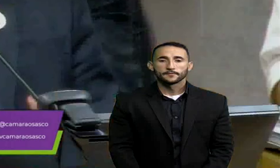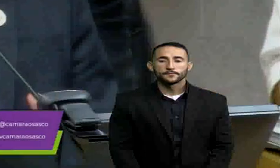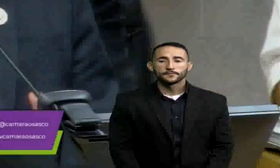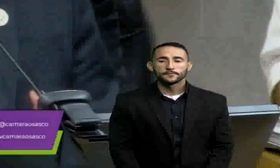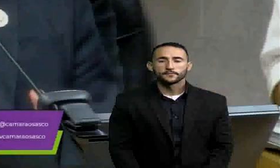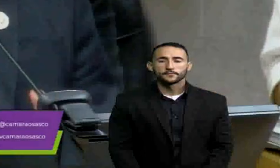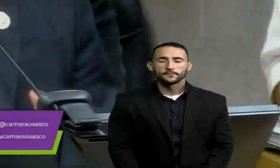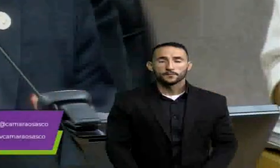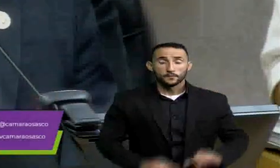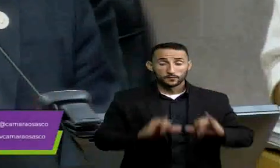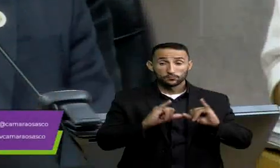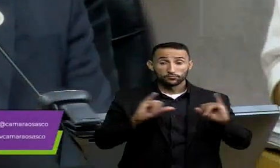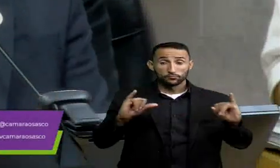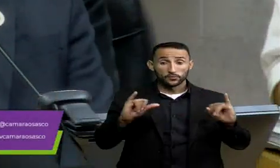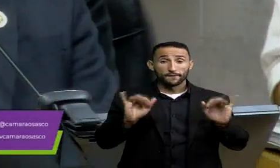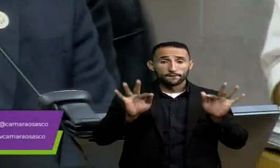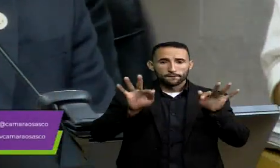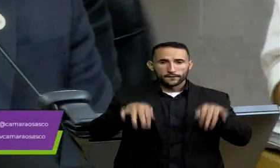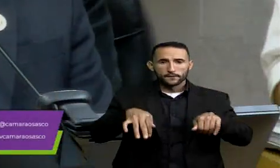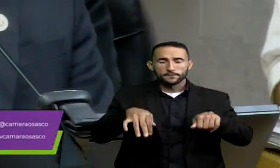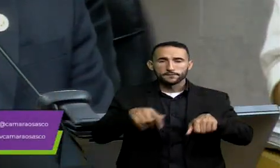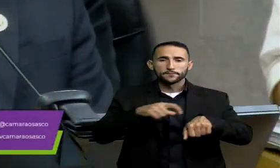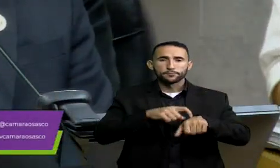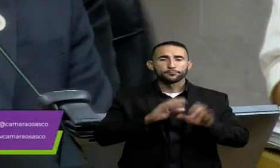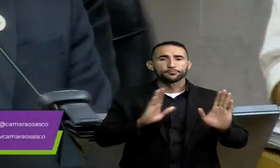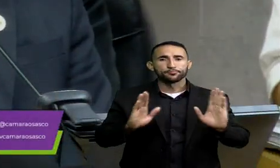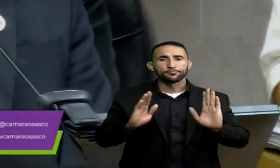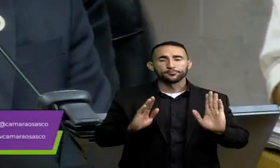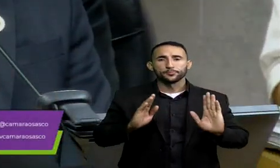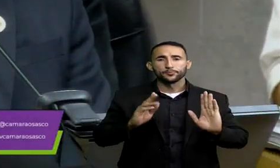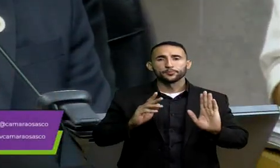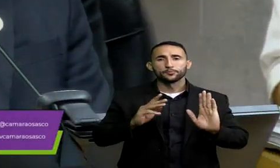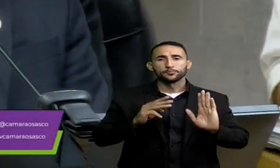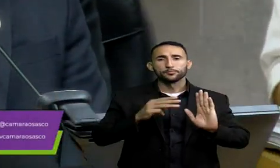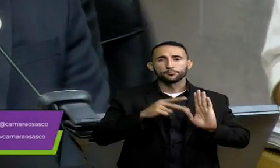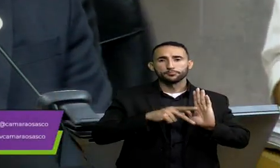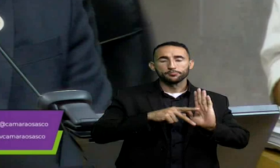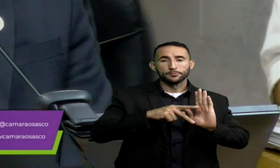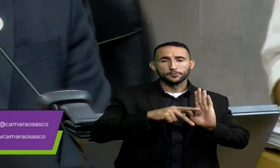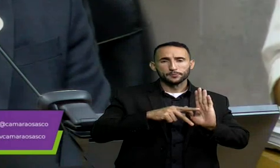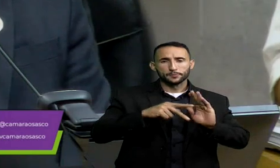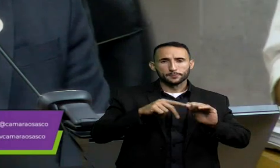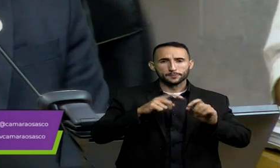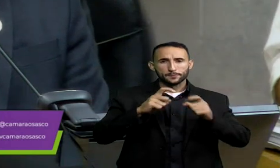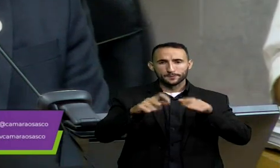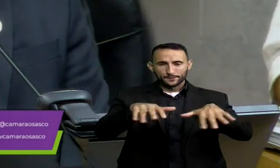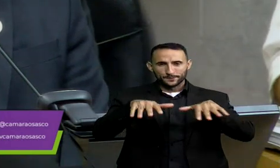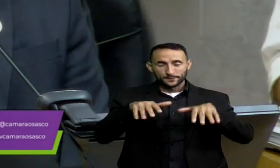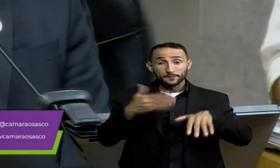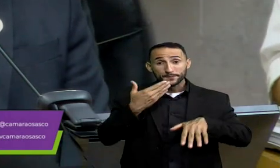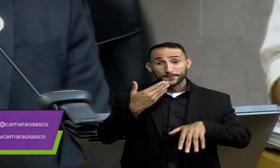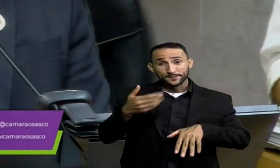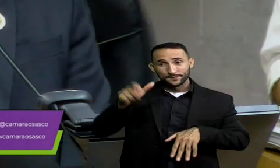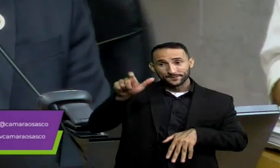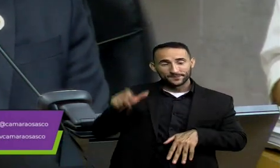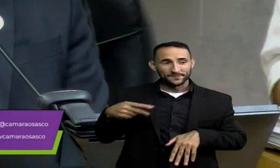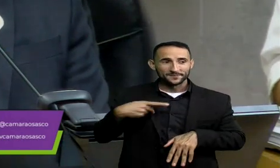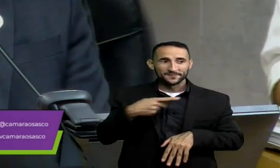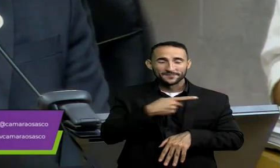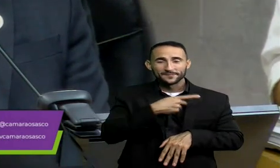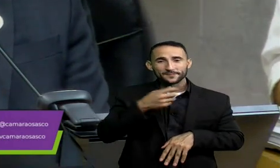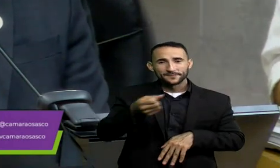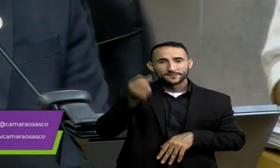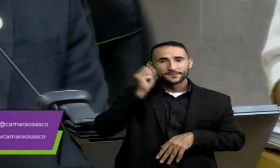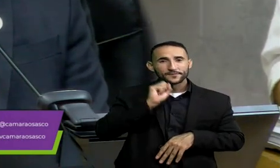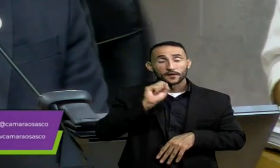sessão declaro encerrada a sessão do expediente Solicito a nobre vereadora pastora Cristian selegato que anuncia o